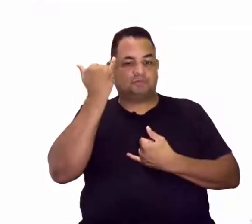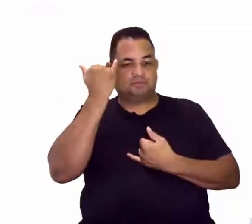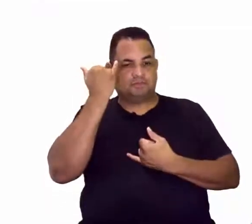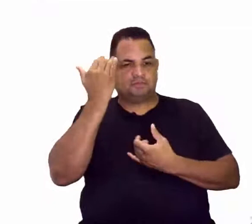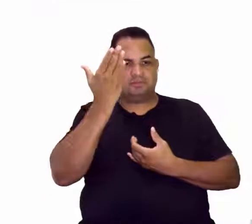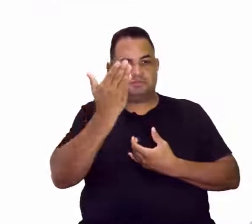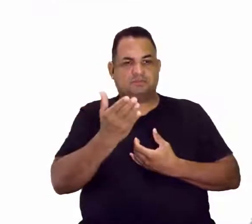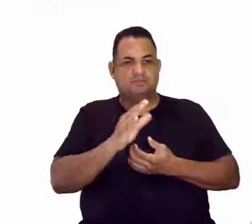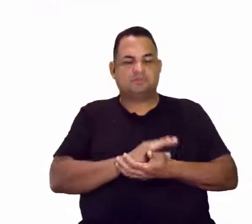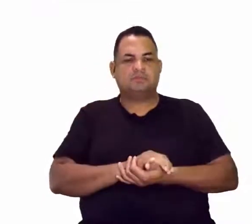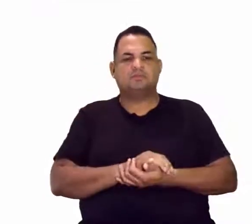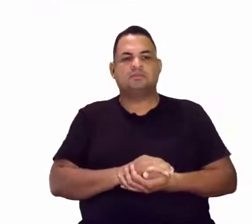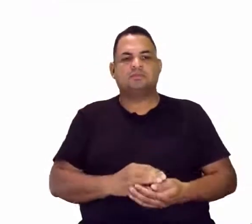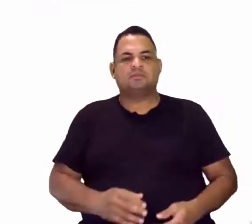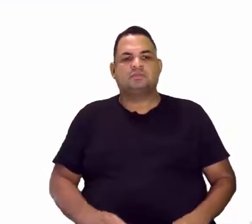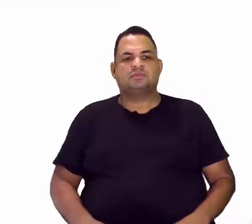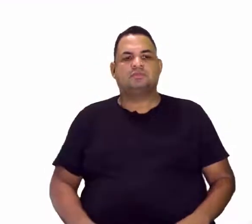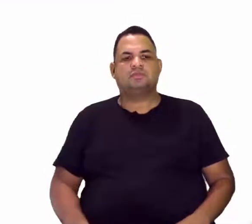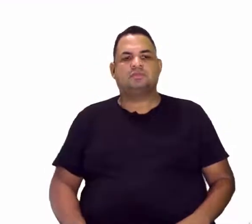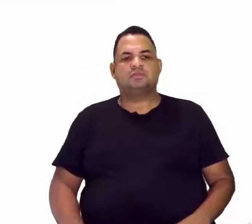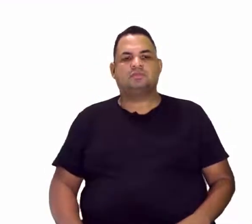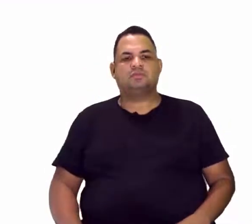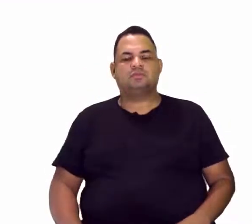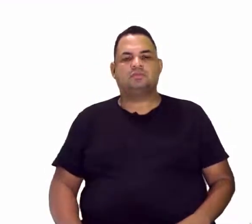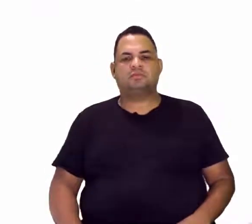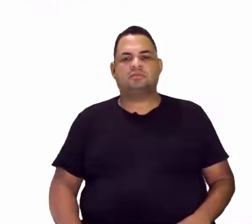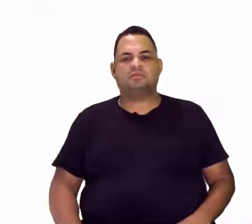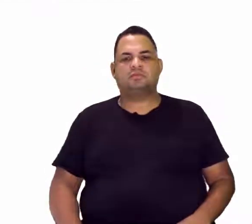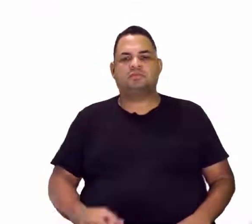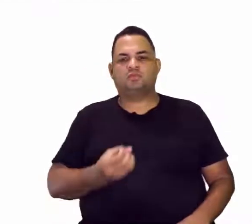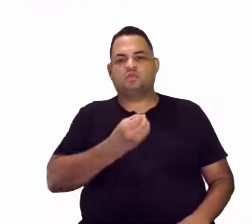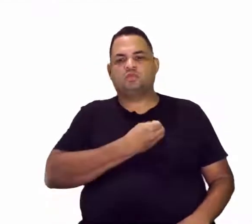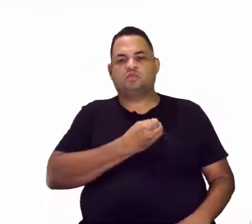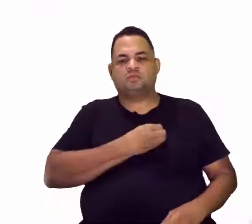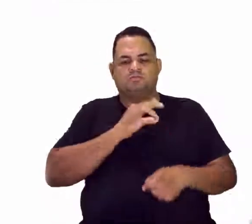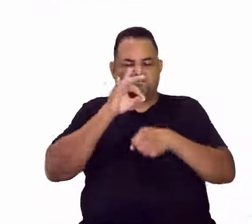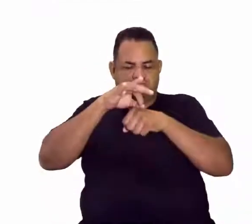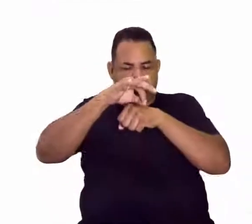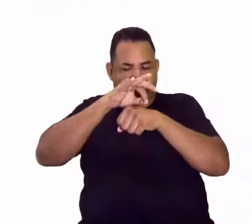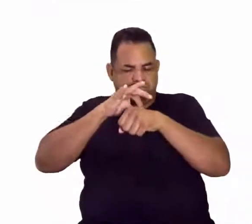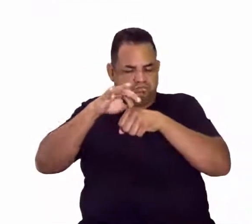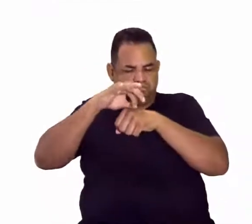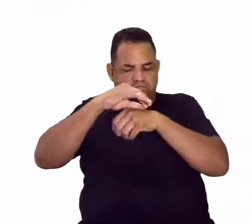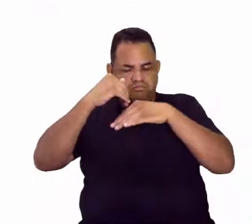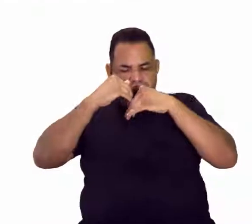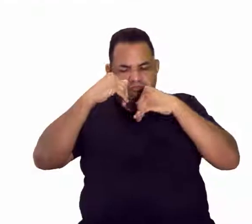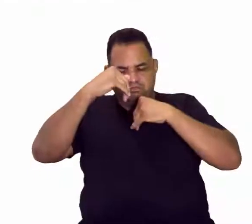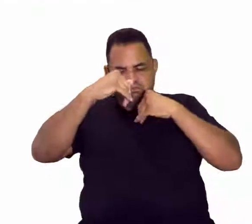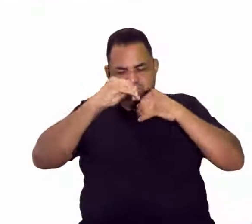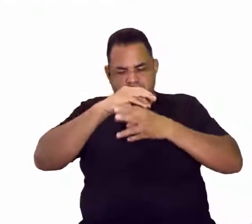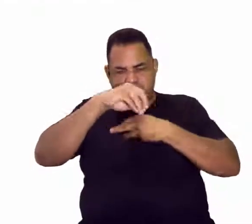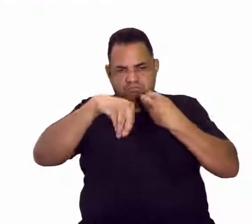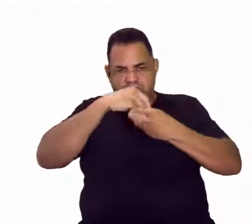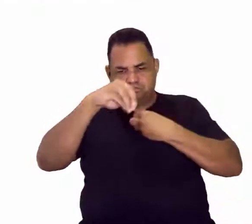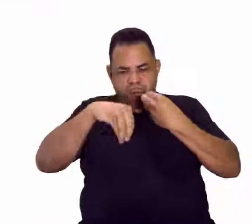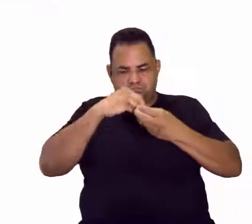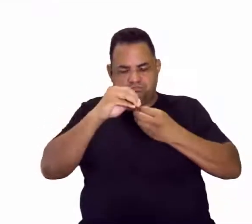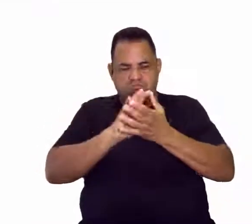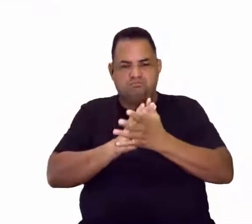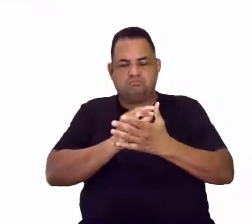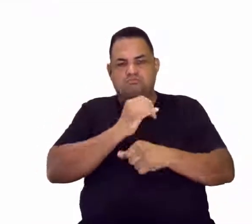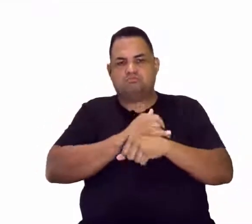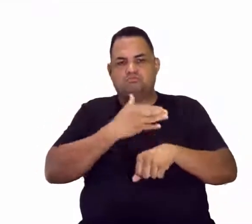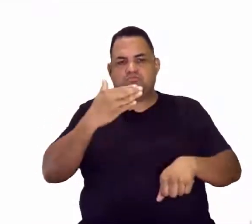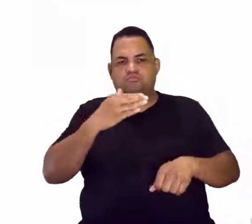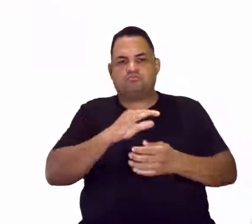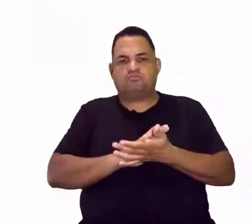o ácido sulfuroso. O número de partículas que são dissociadas nesse ácido é